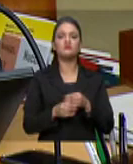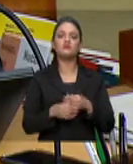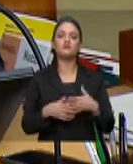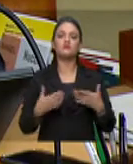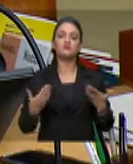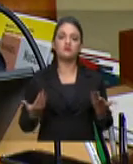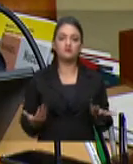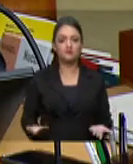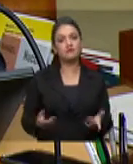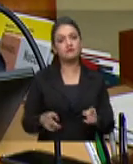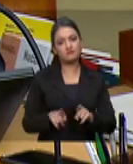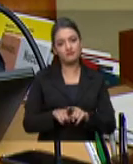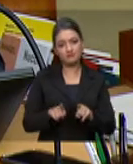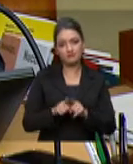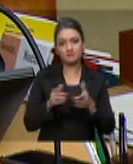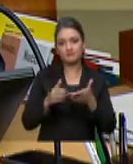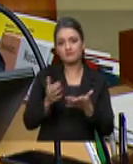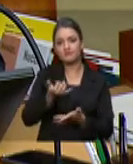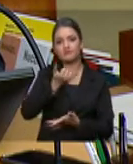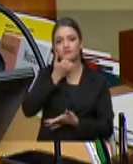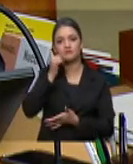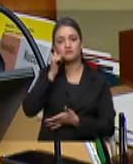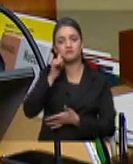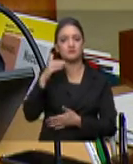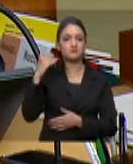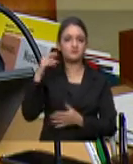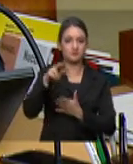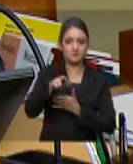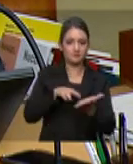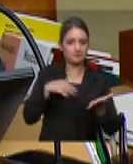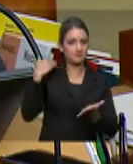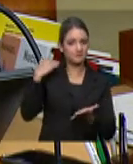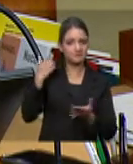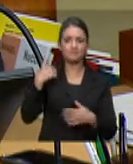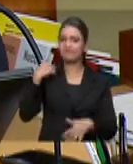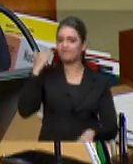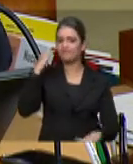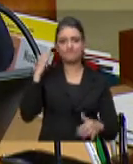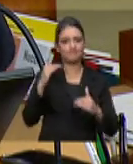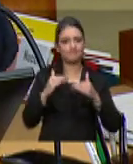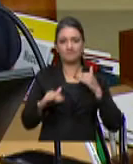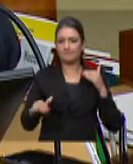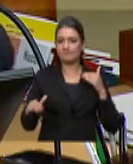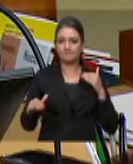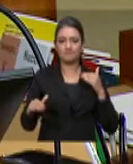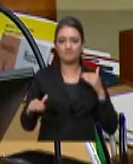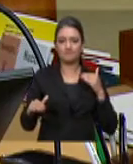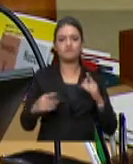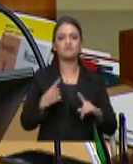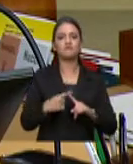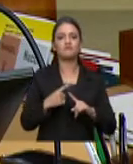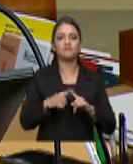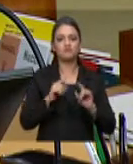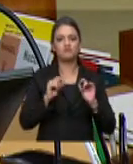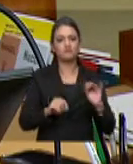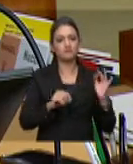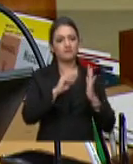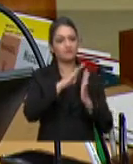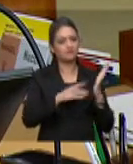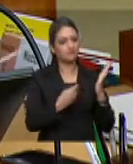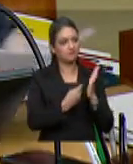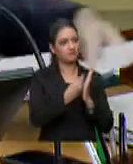sentido, com a devida vênia, a eminente relatora, eu divirjo. Eu entendo que o aditamento, no